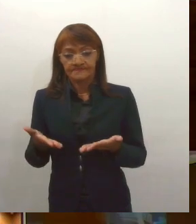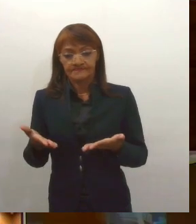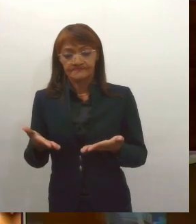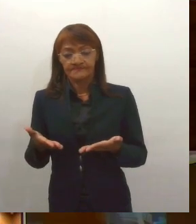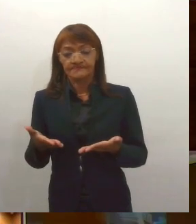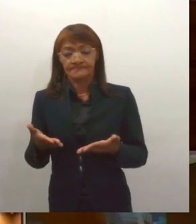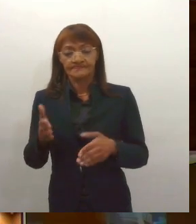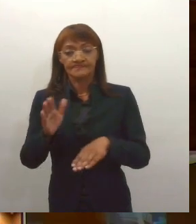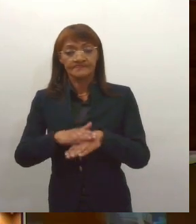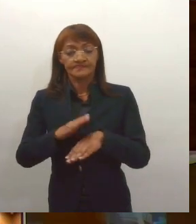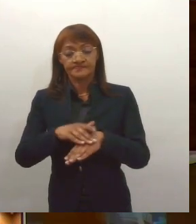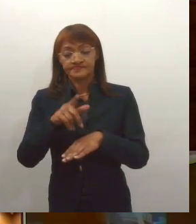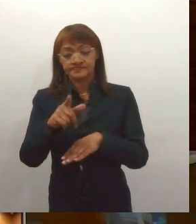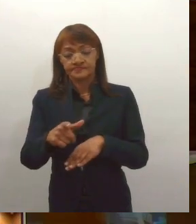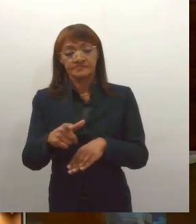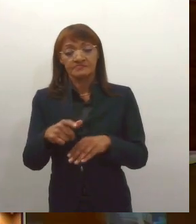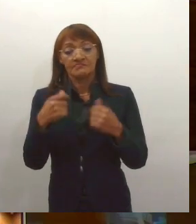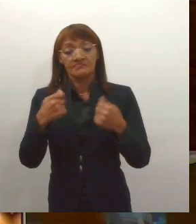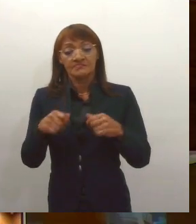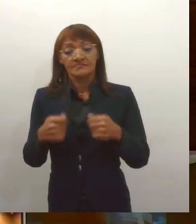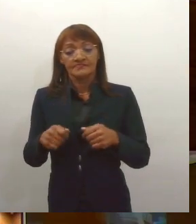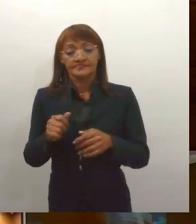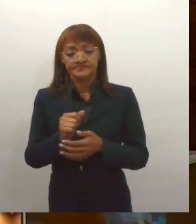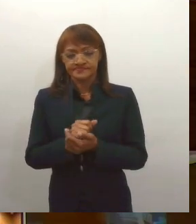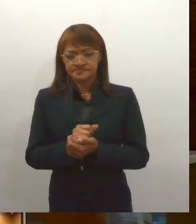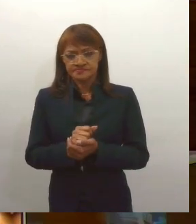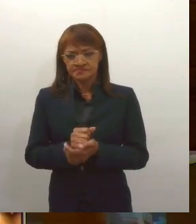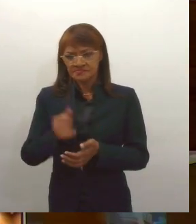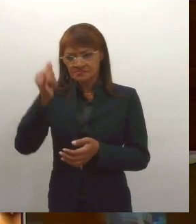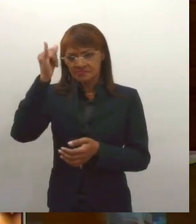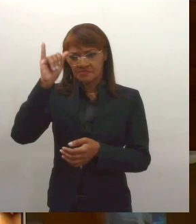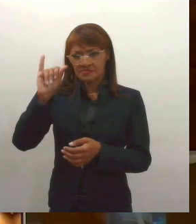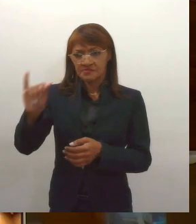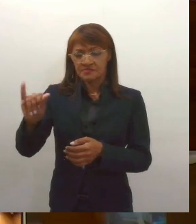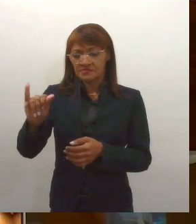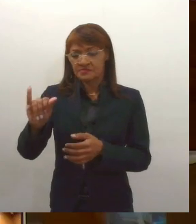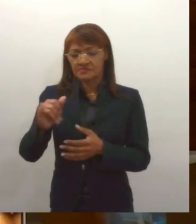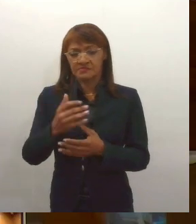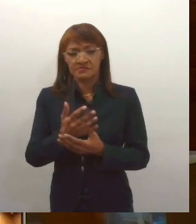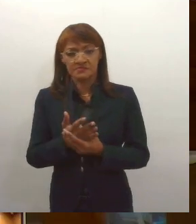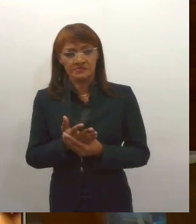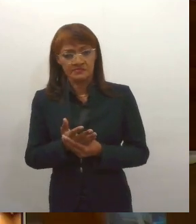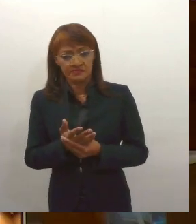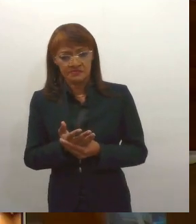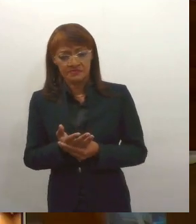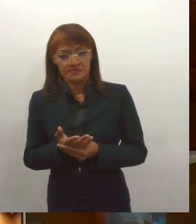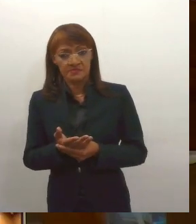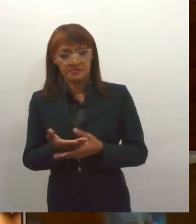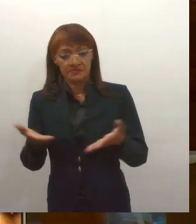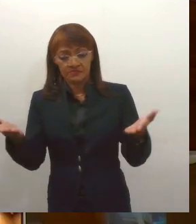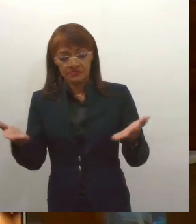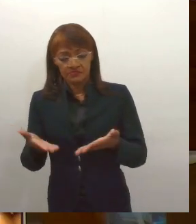absurdo e erros grosseiros como esse Esperamos que as medidas adequadas